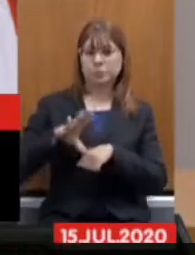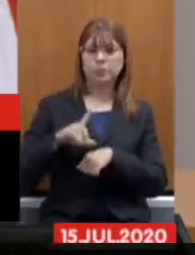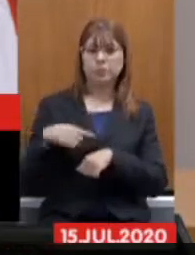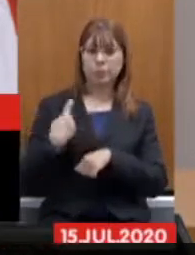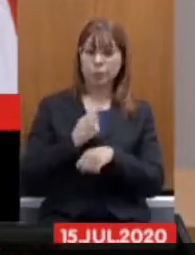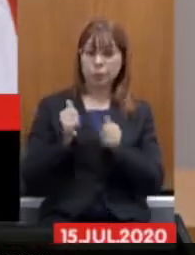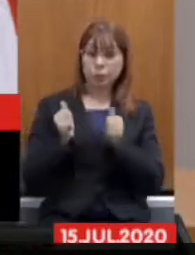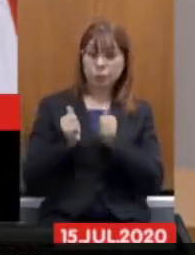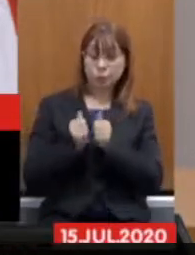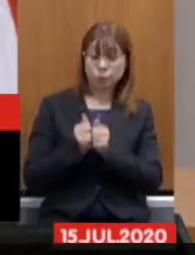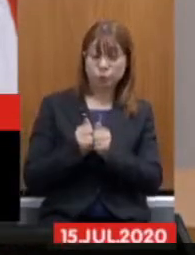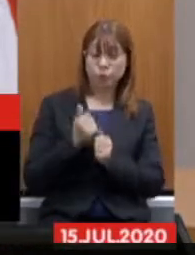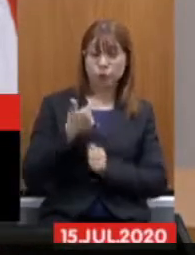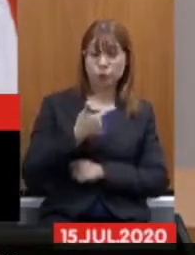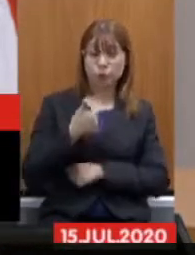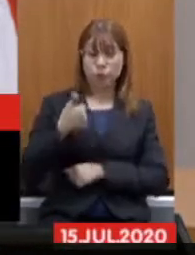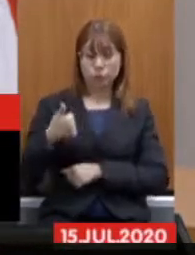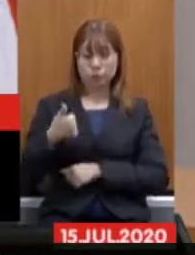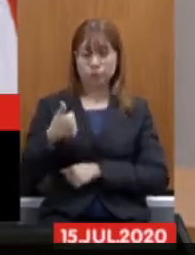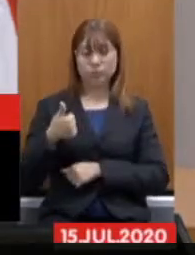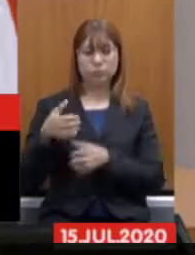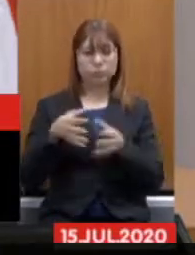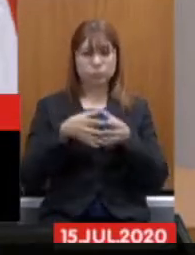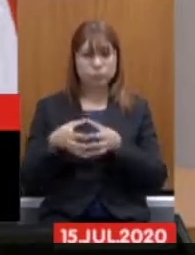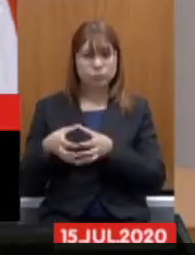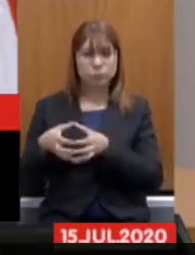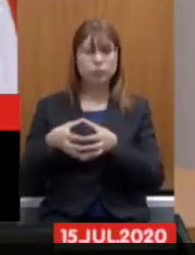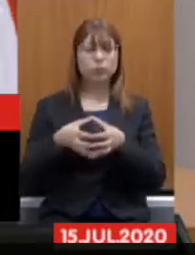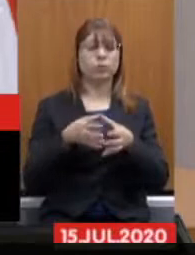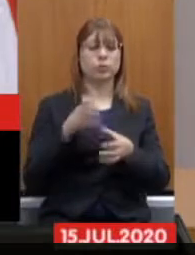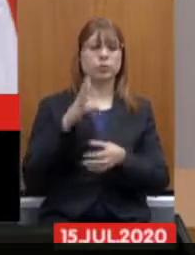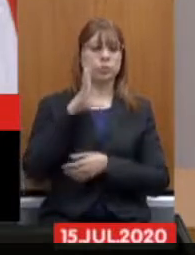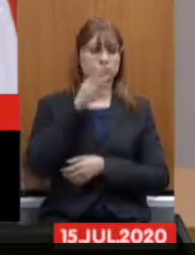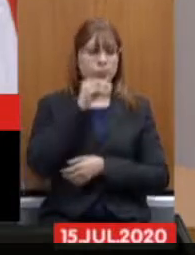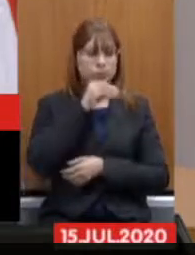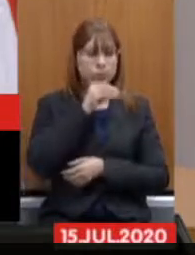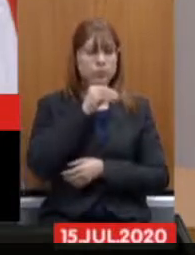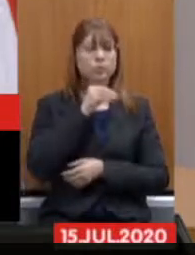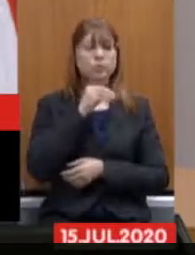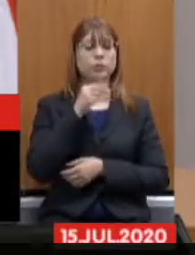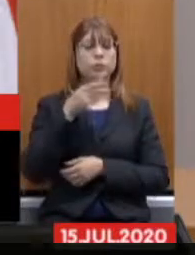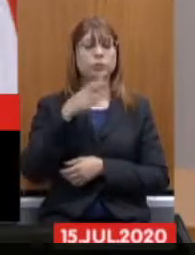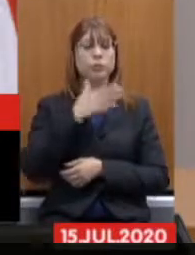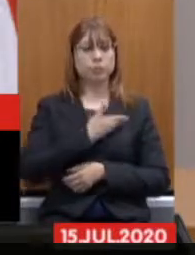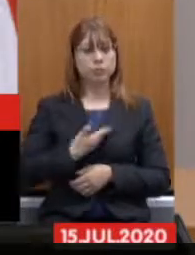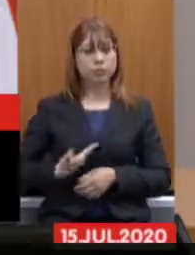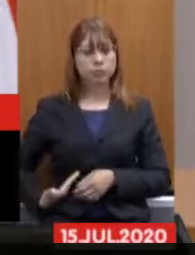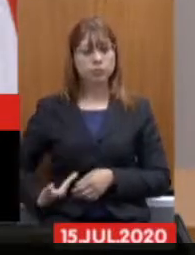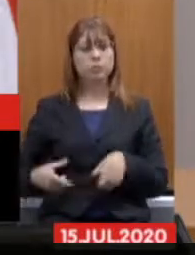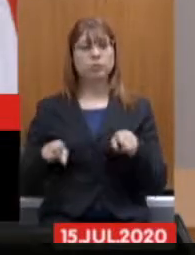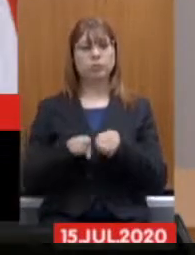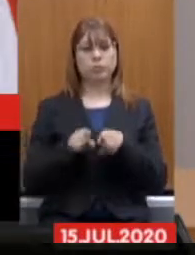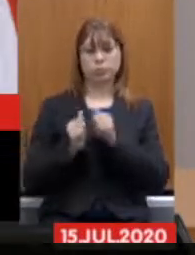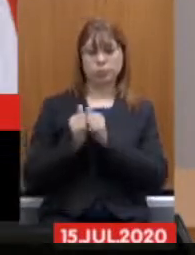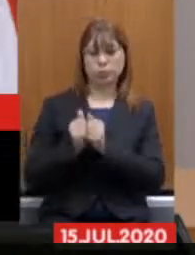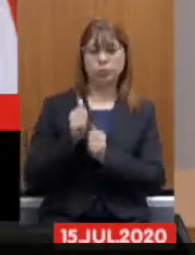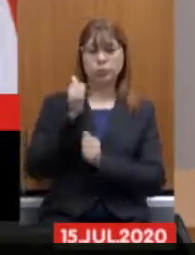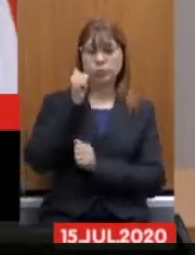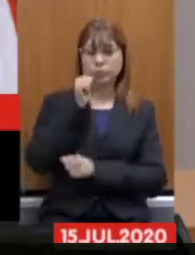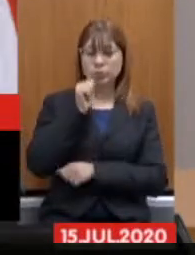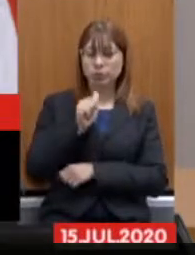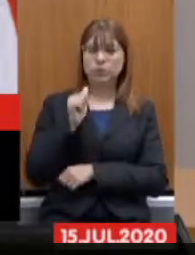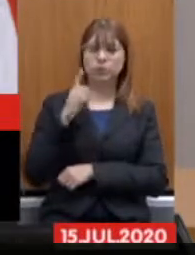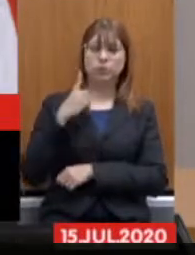conjunto com 21 entidades do funcionalismo público estadual com a intermediação da nossa deputado